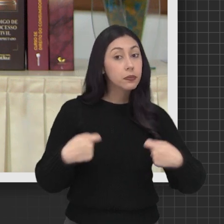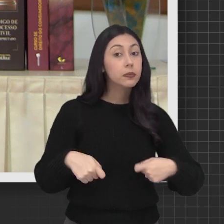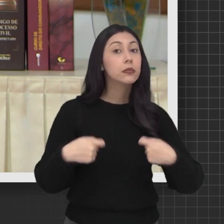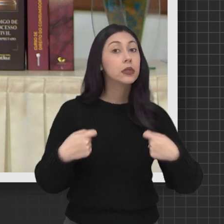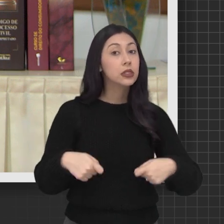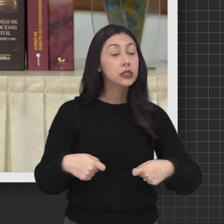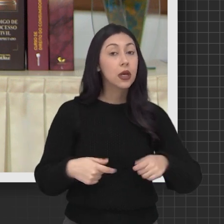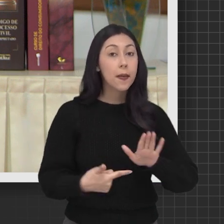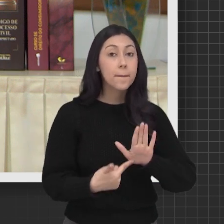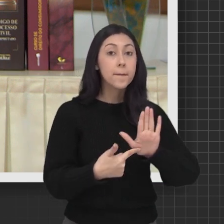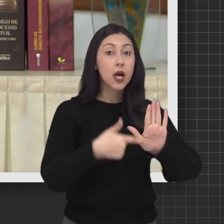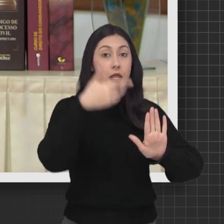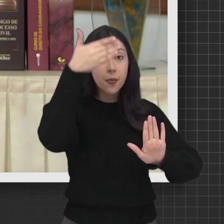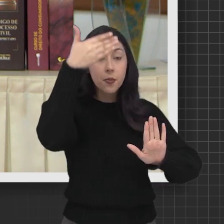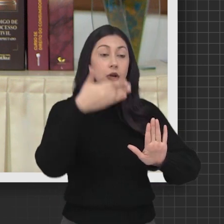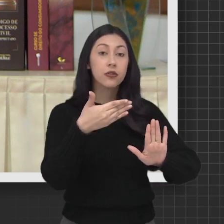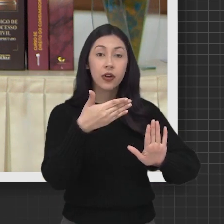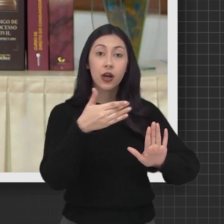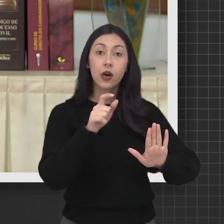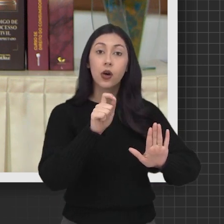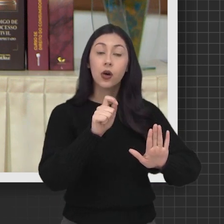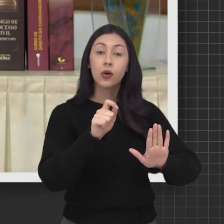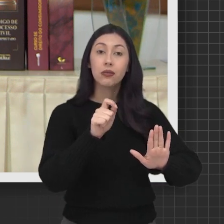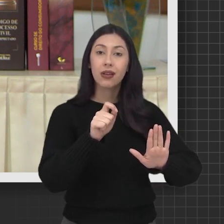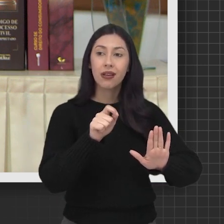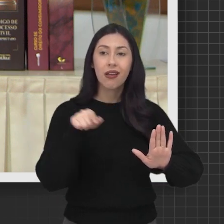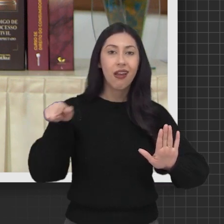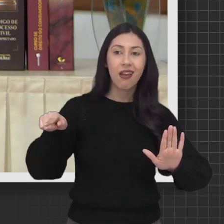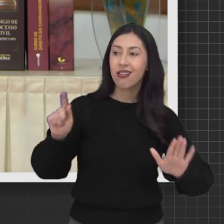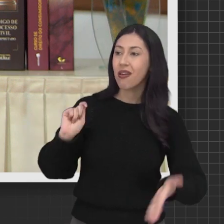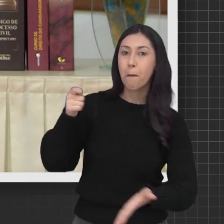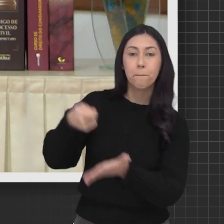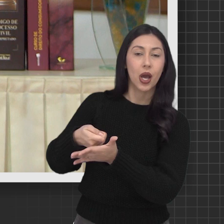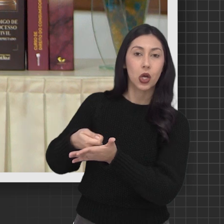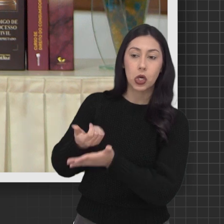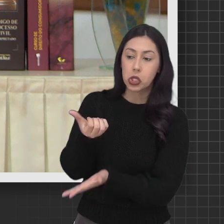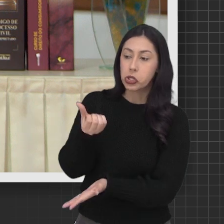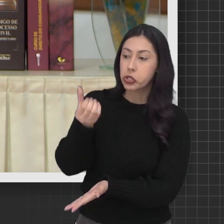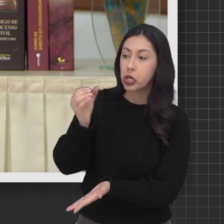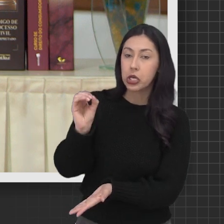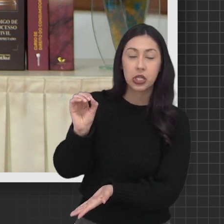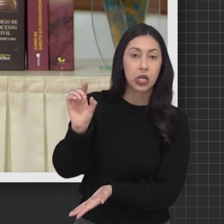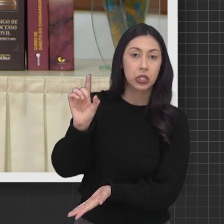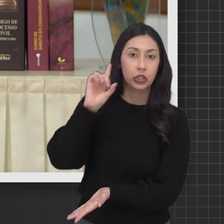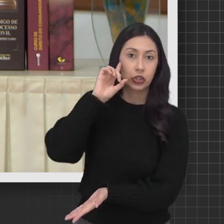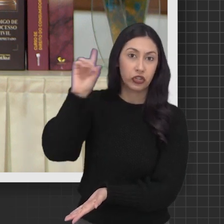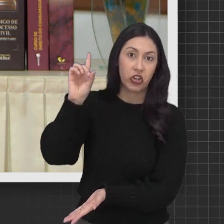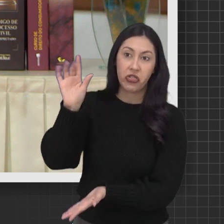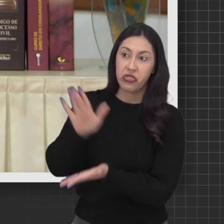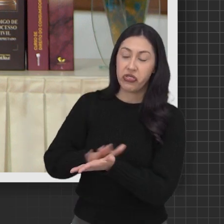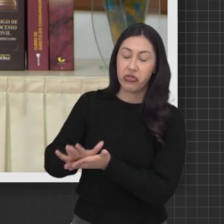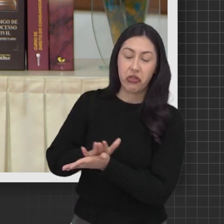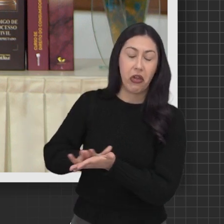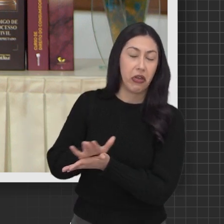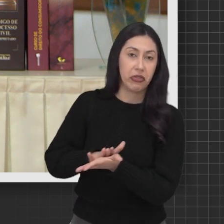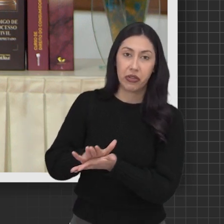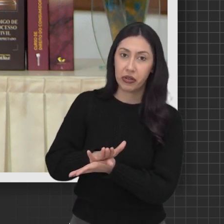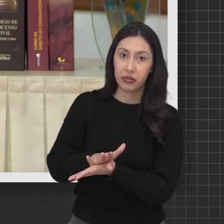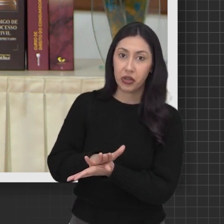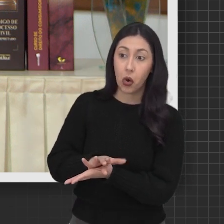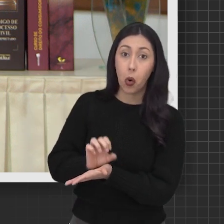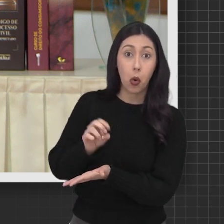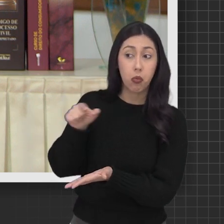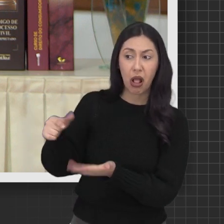mediante a existência de fraude ou inadimplência do consumidor por mais de 60 dias, esse é um detalhe muito importante.